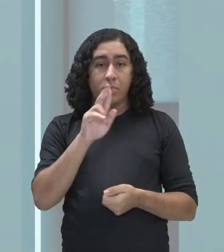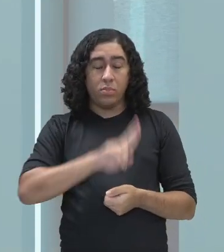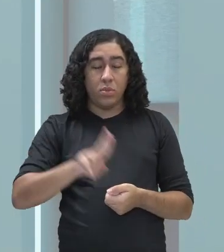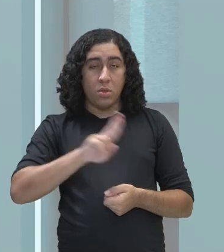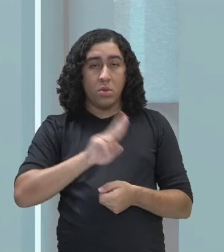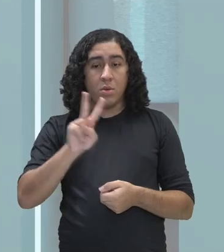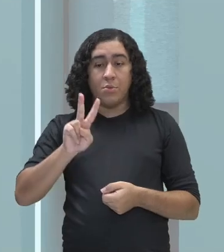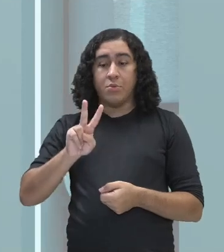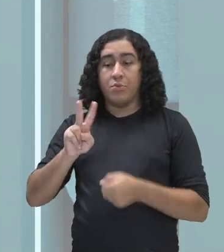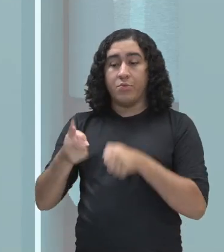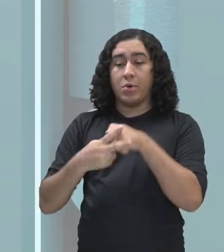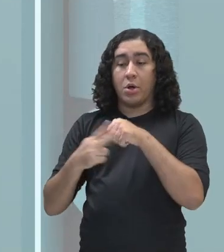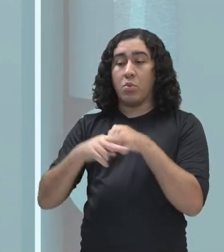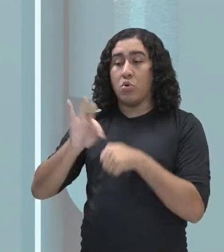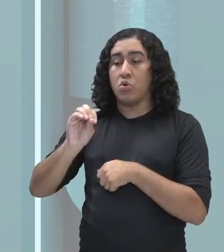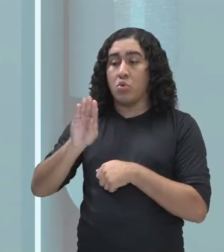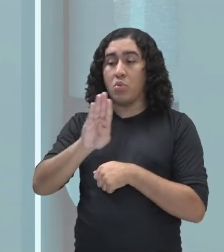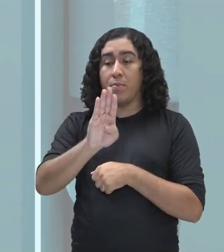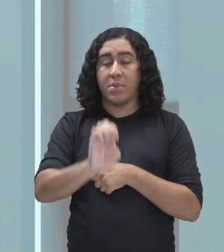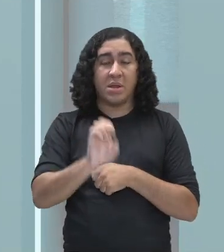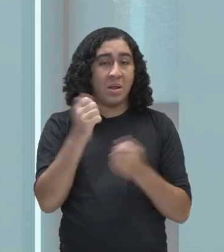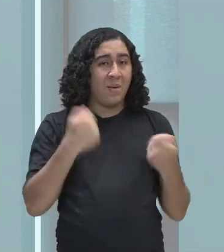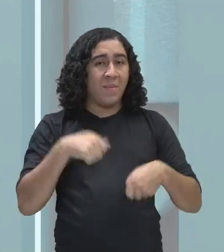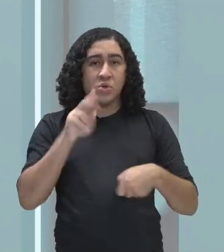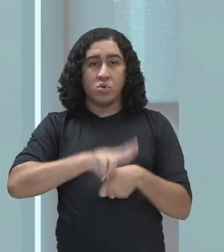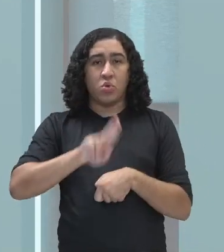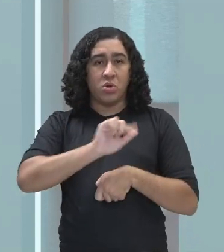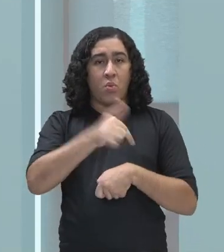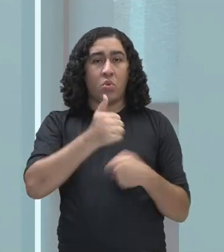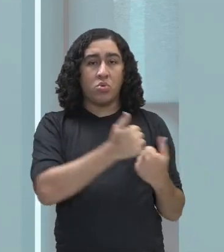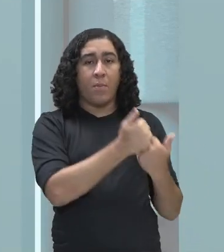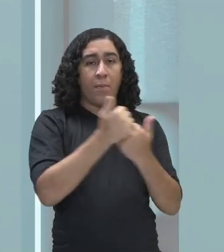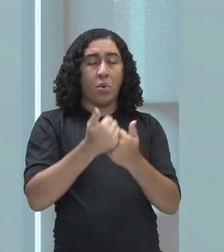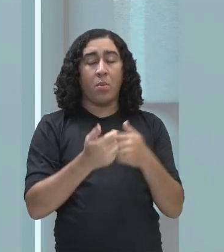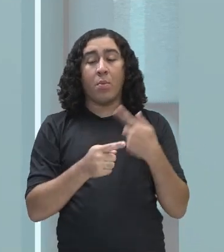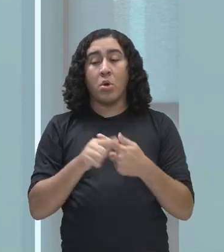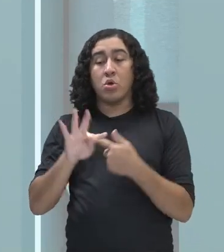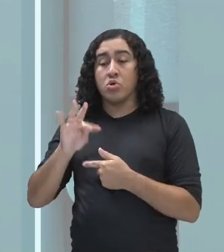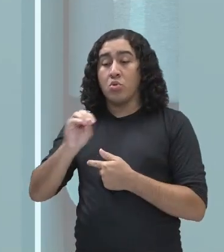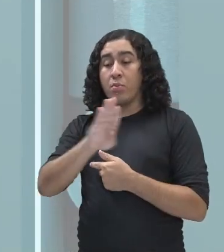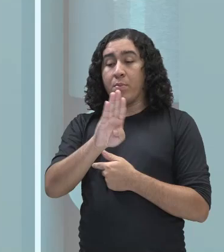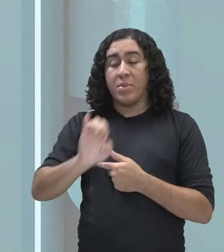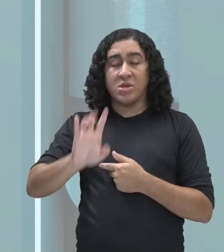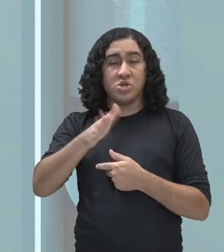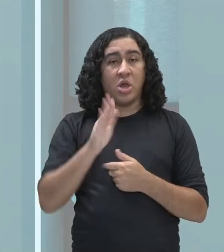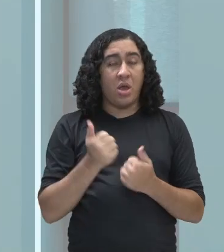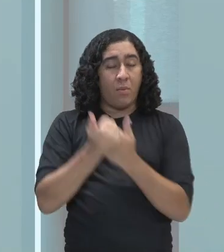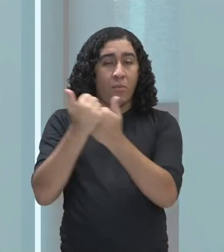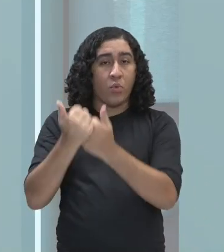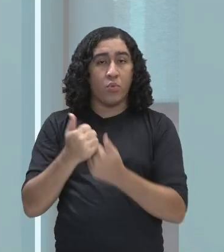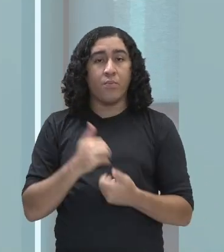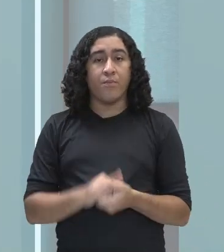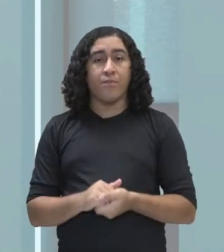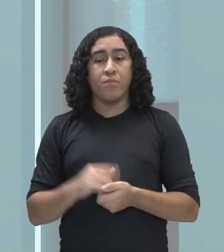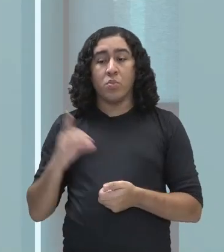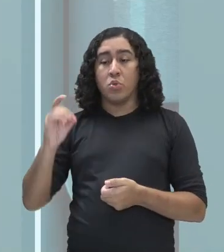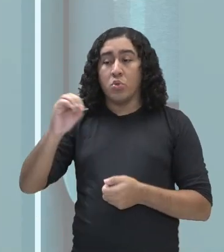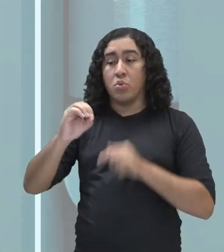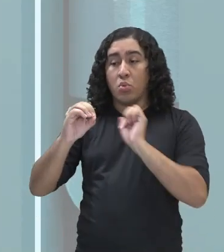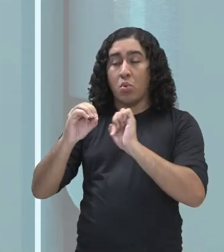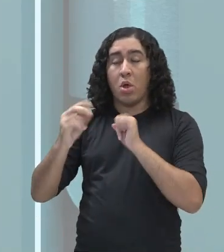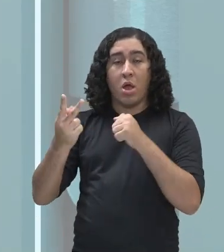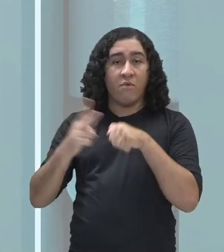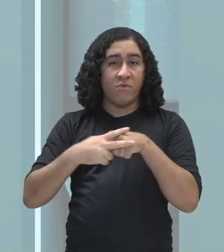estar, o verbo to be não precisa utilizar o do, porque ele já é um verbo auxiliar também. O do, ele é o verbo auxiliar para todas as